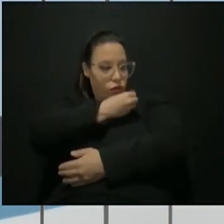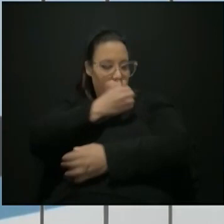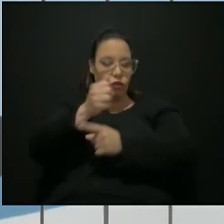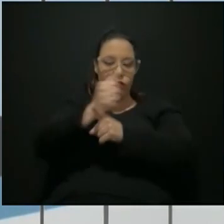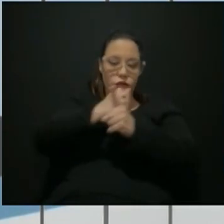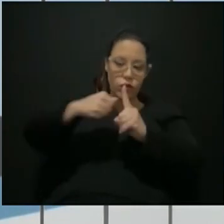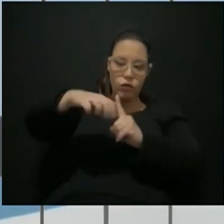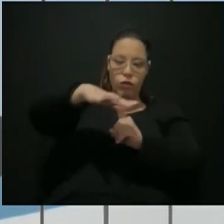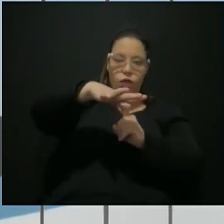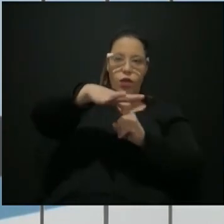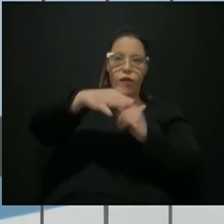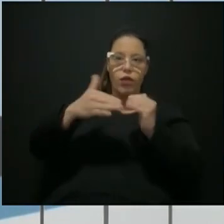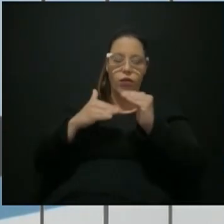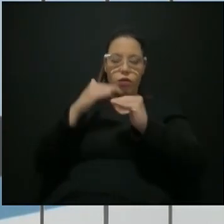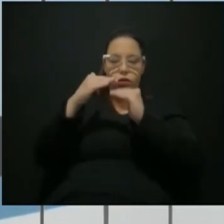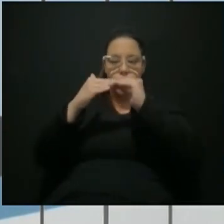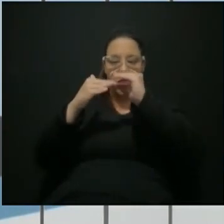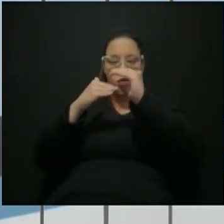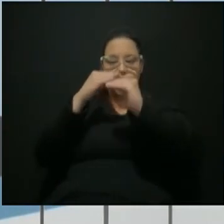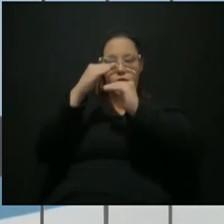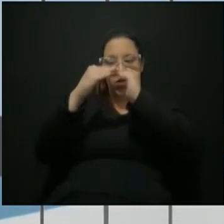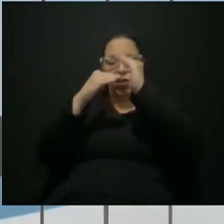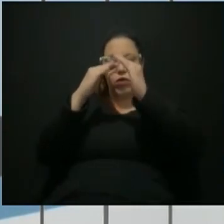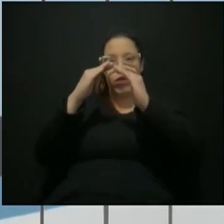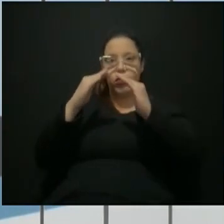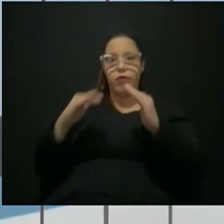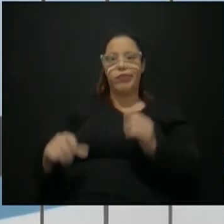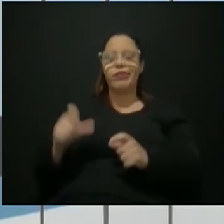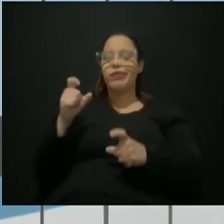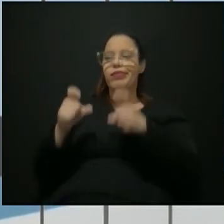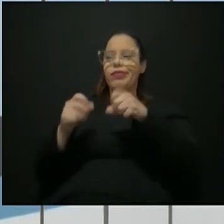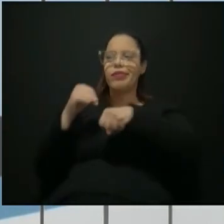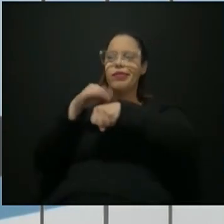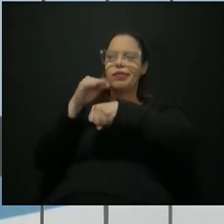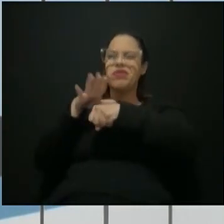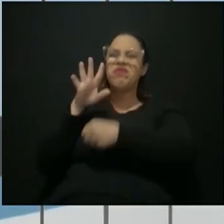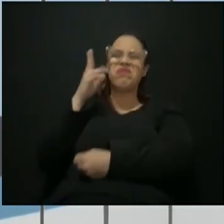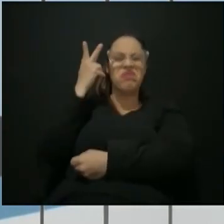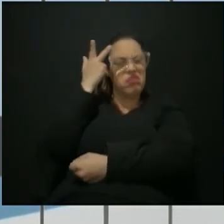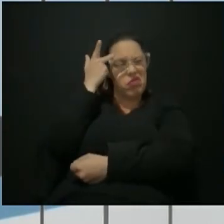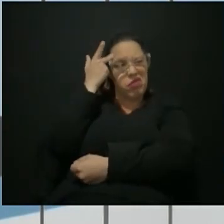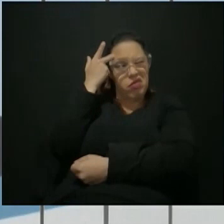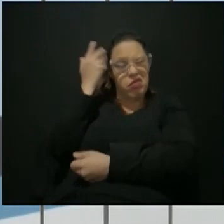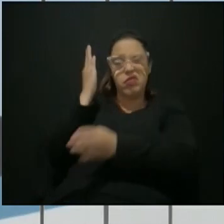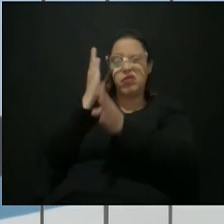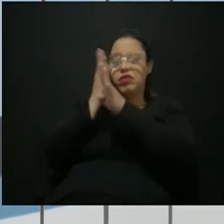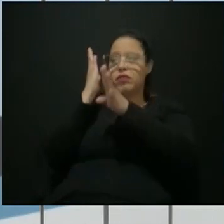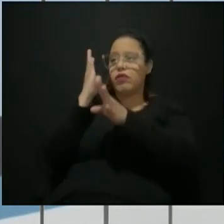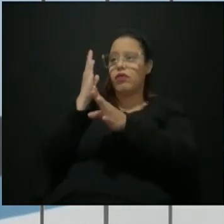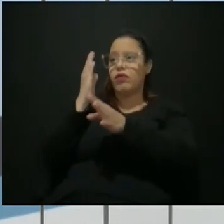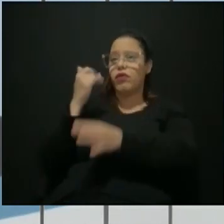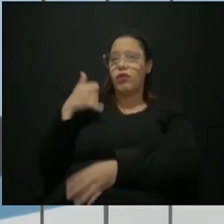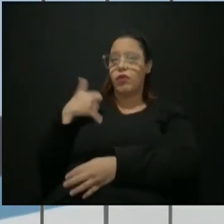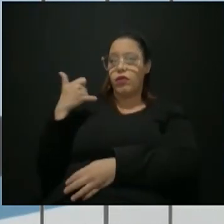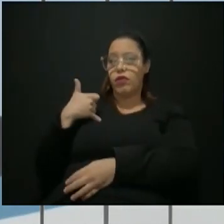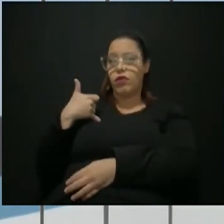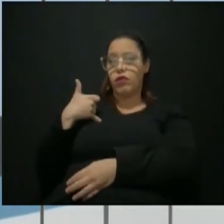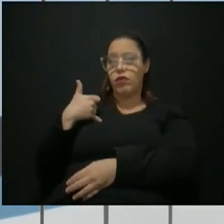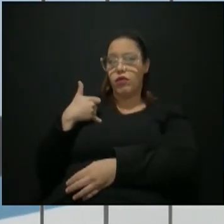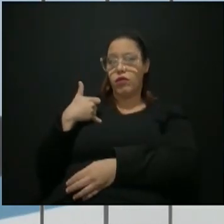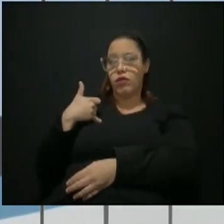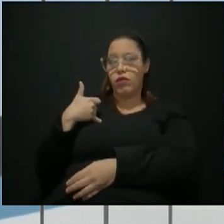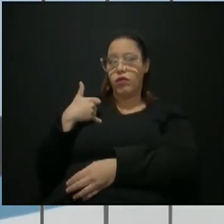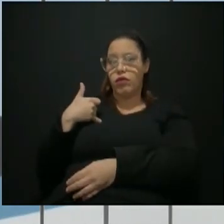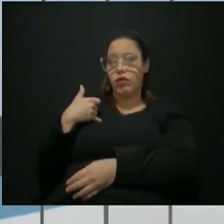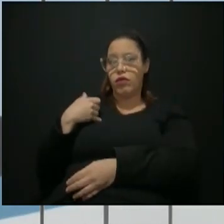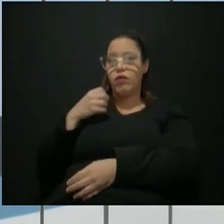de envelhecimento. Exato. Então, vai ser cada vez mais comum a gente se deparar com pessoas na mesma faixa etária e que vai estar passando pela transformação biológica